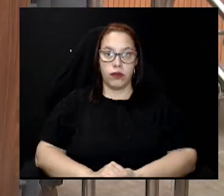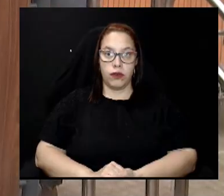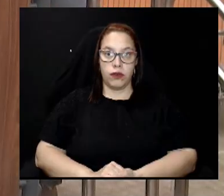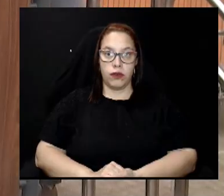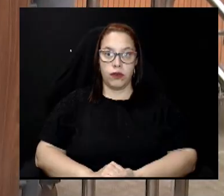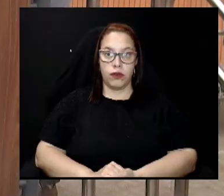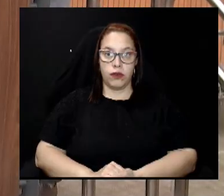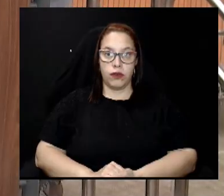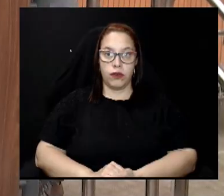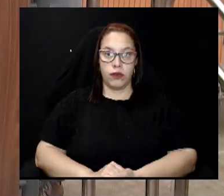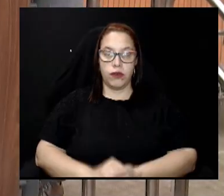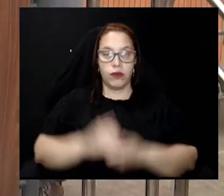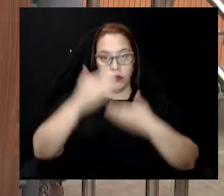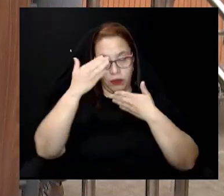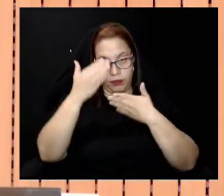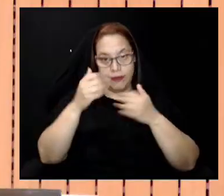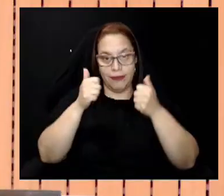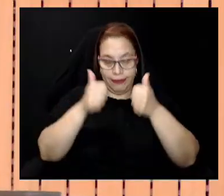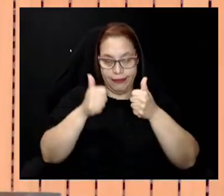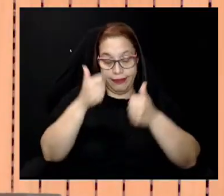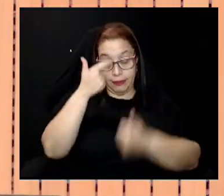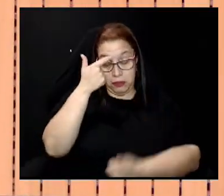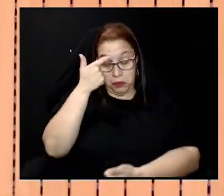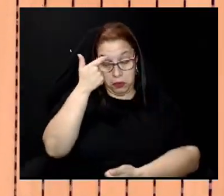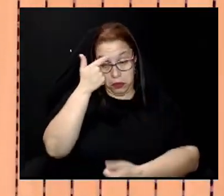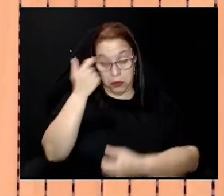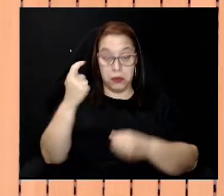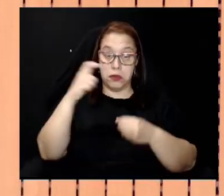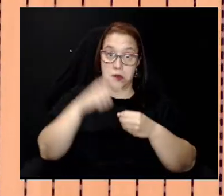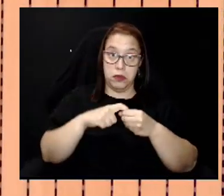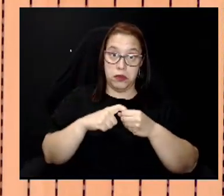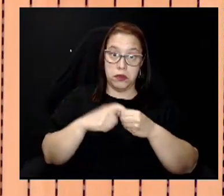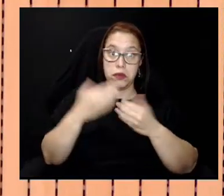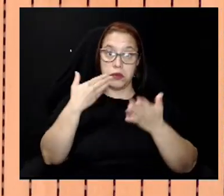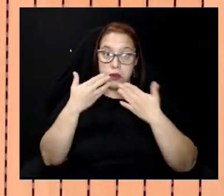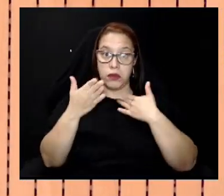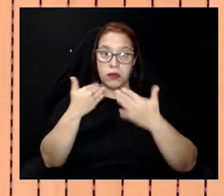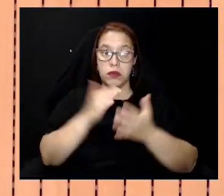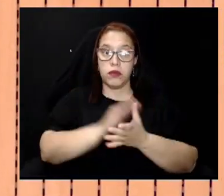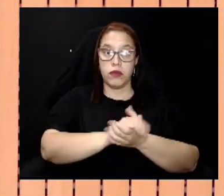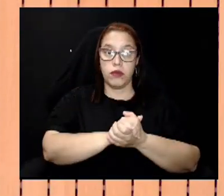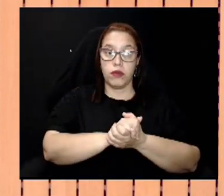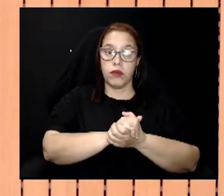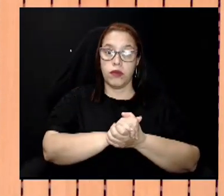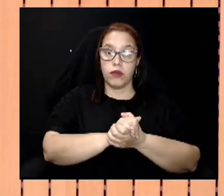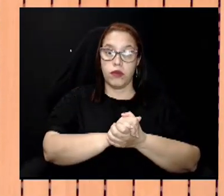Muito bem, pessoal. Então, eu volto agora para a gente conversar um pouco a respeito